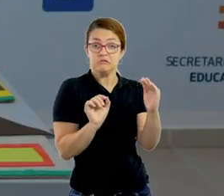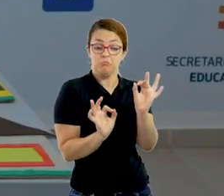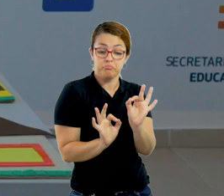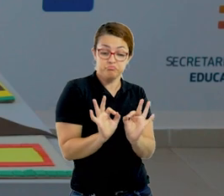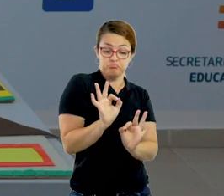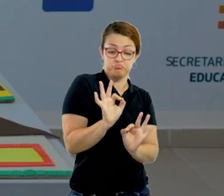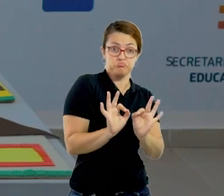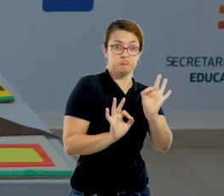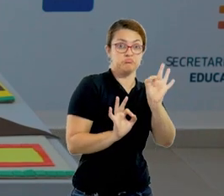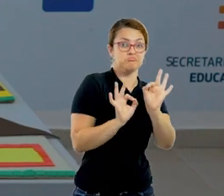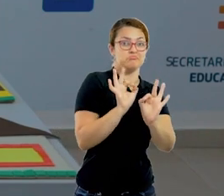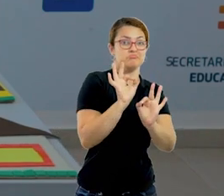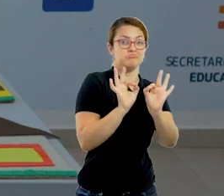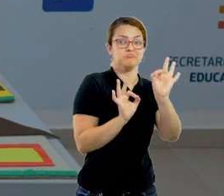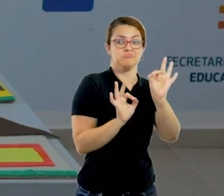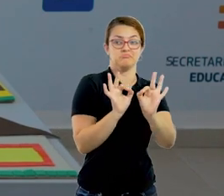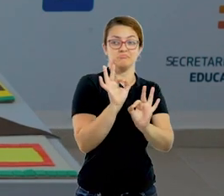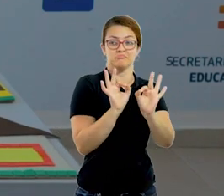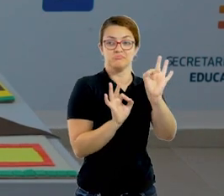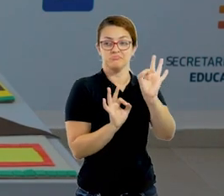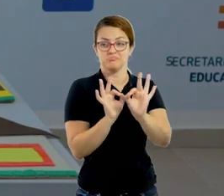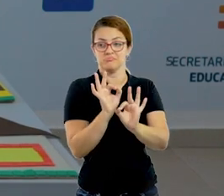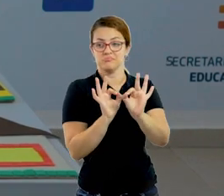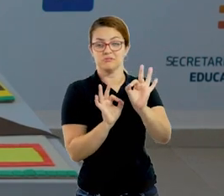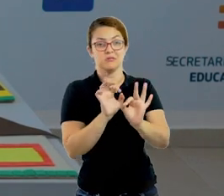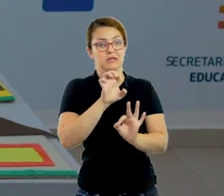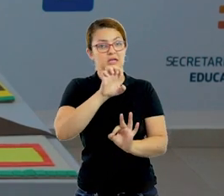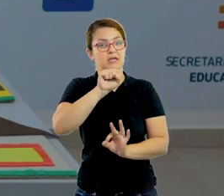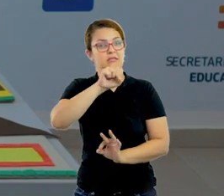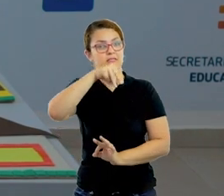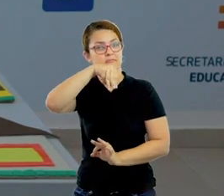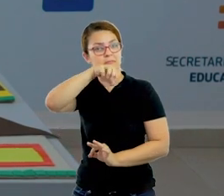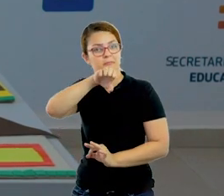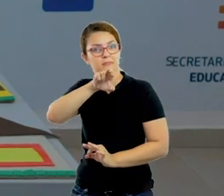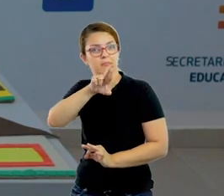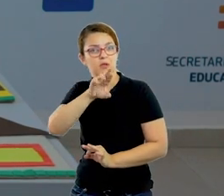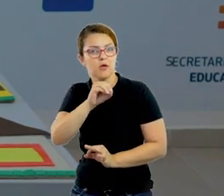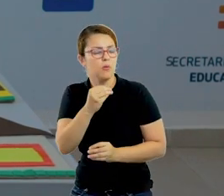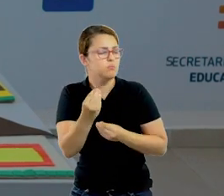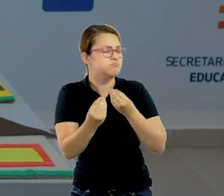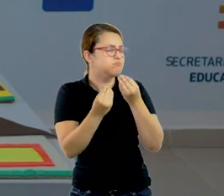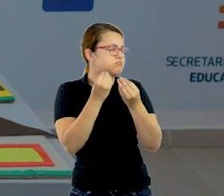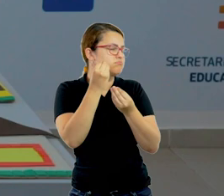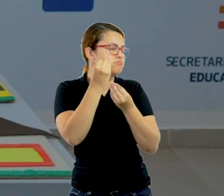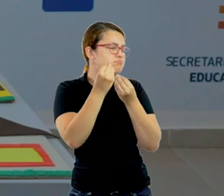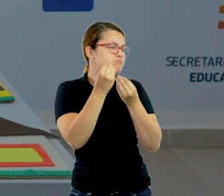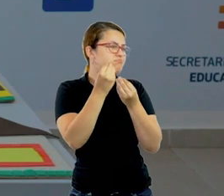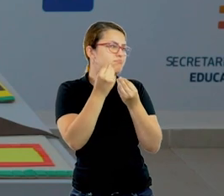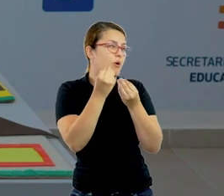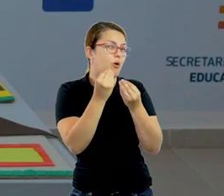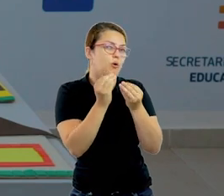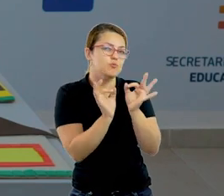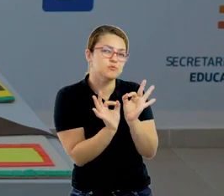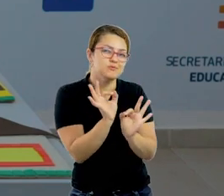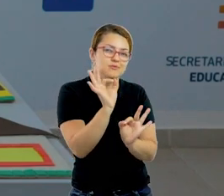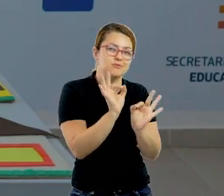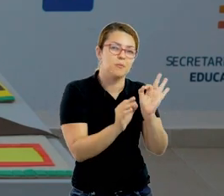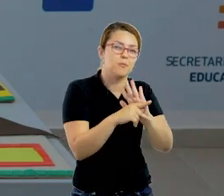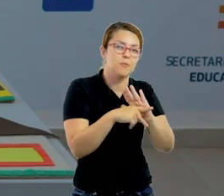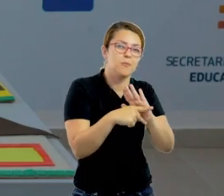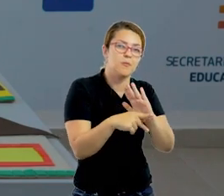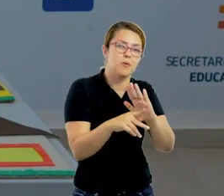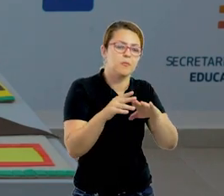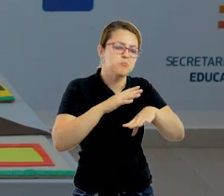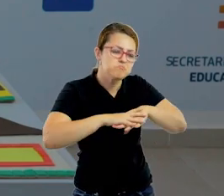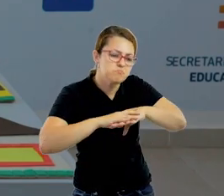diz a música, com muito esmero. O artista plástico, ele construiu usando as suas próprias mãos. E por que